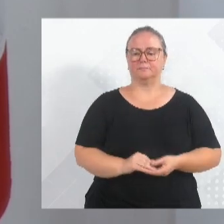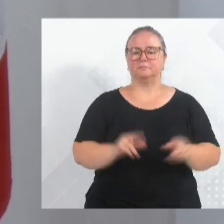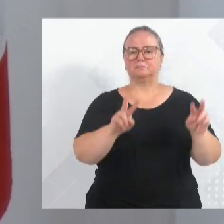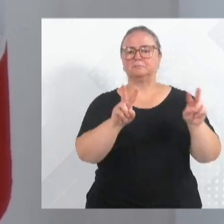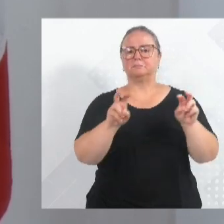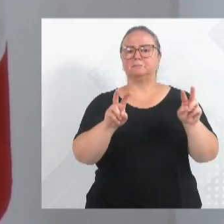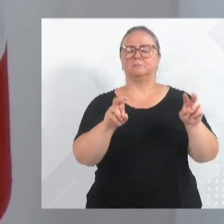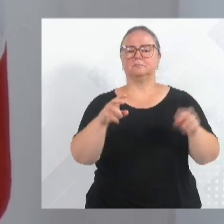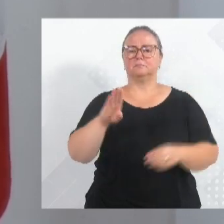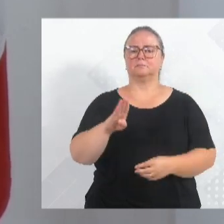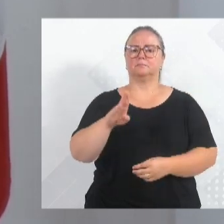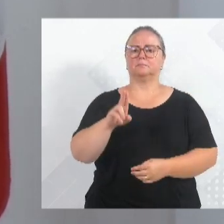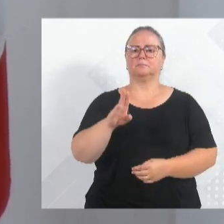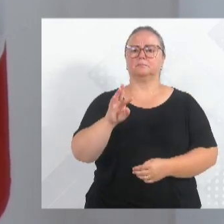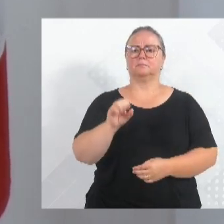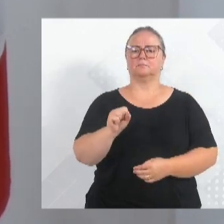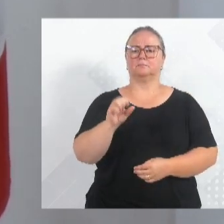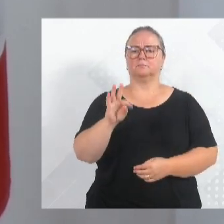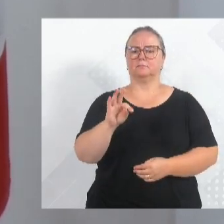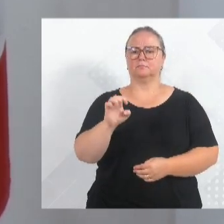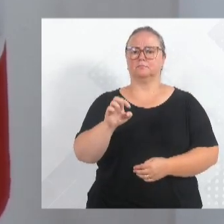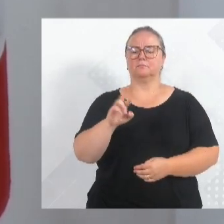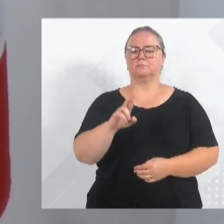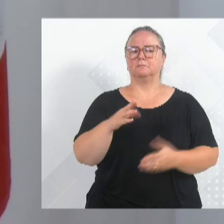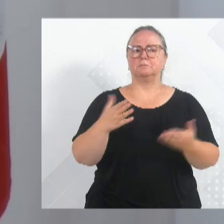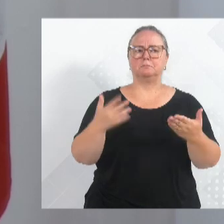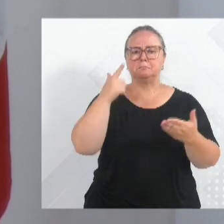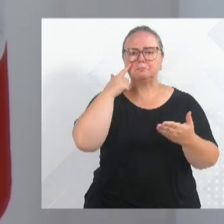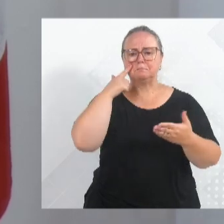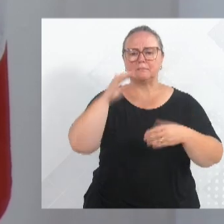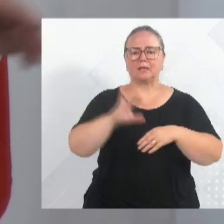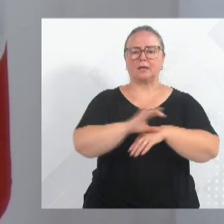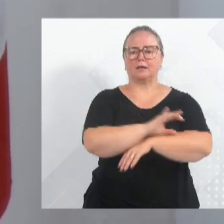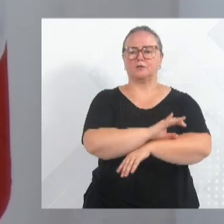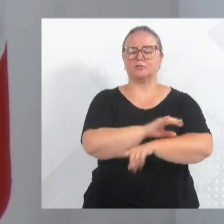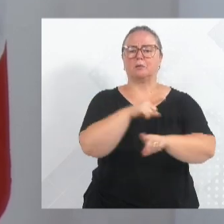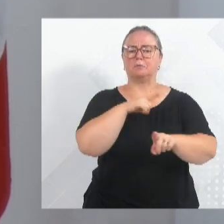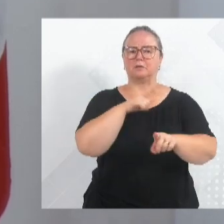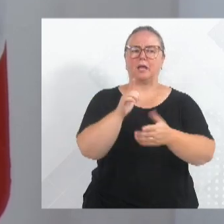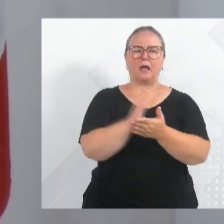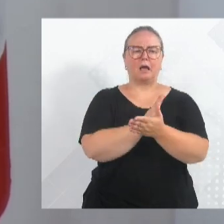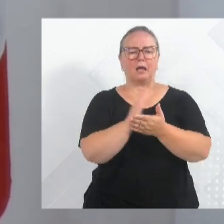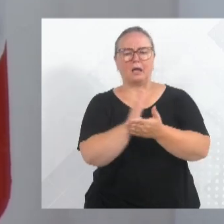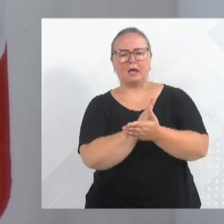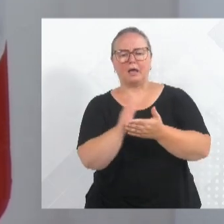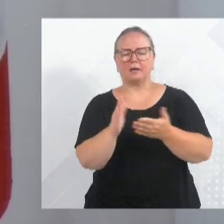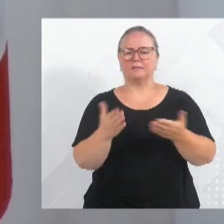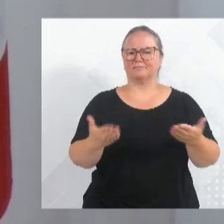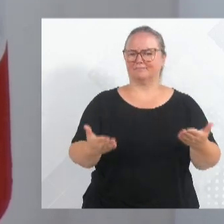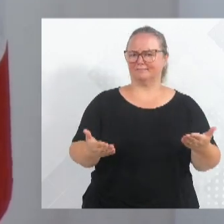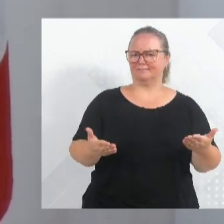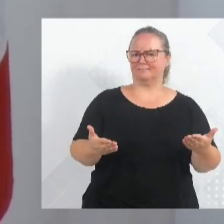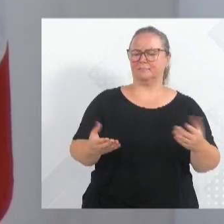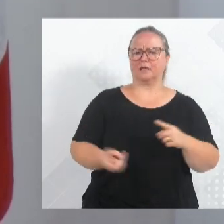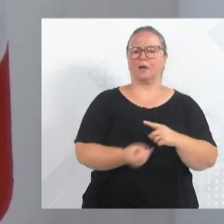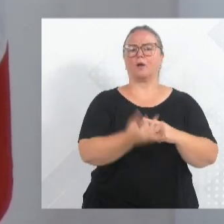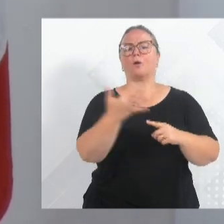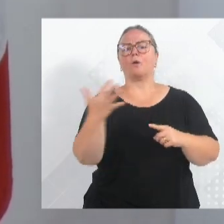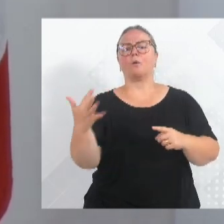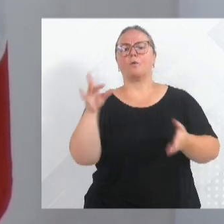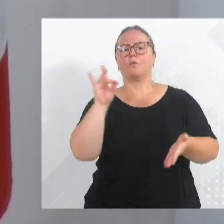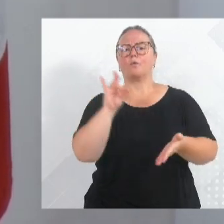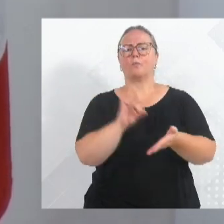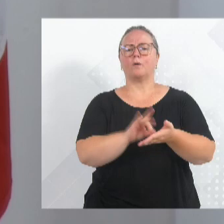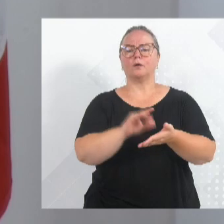está a dona Isa lá Ixibelza, nas proximidades, foi colocado no pôr do sol, em diversos locais. Quantos boosters serão